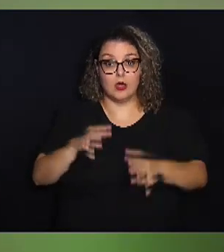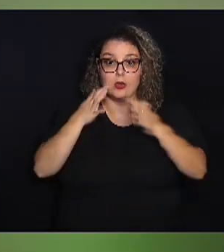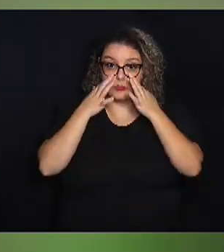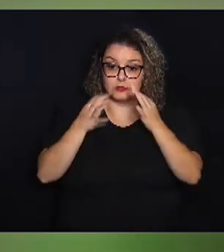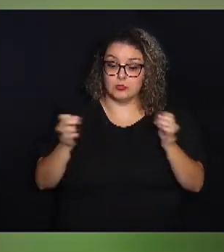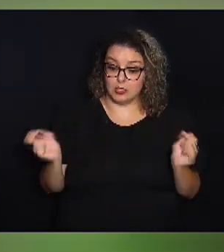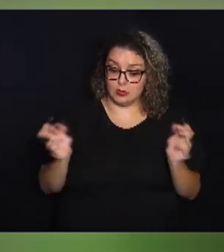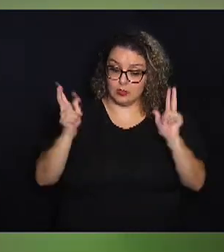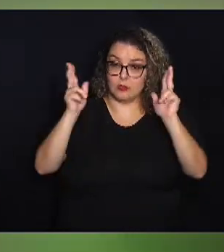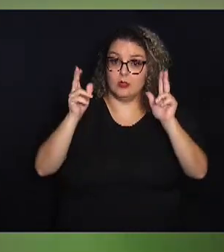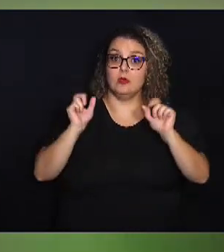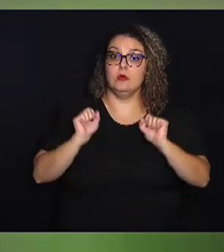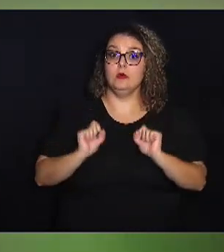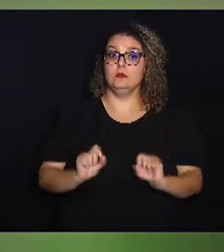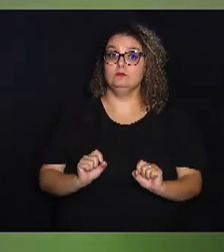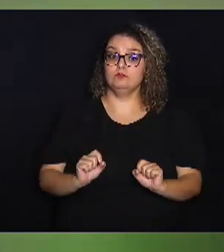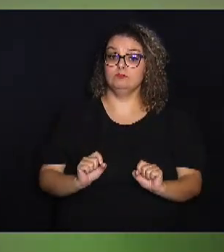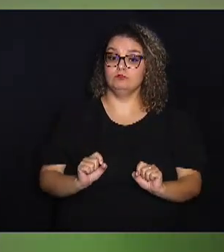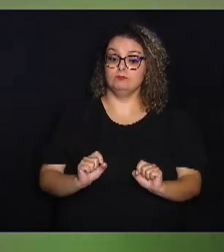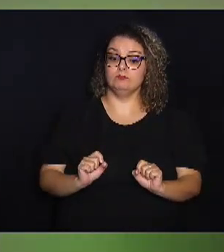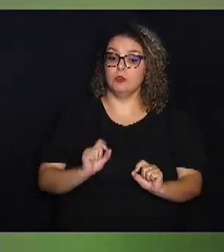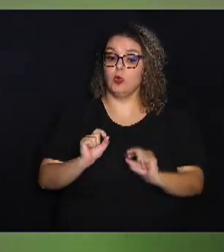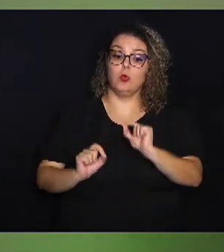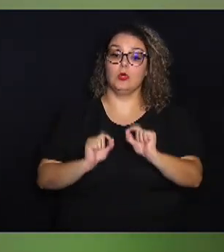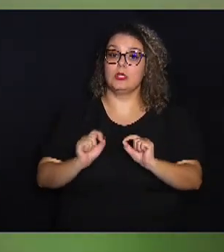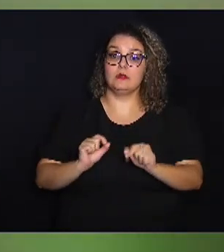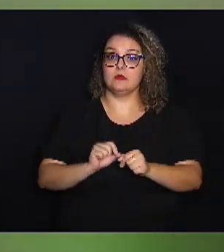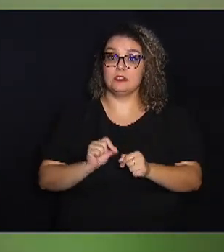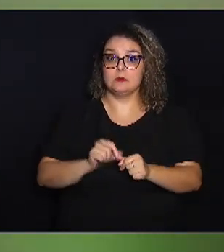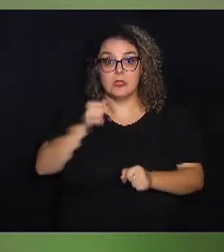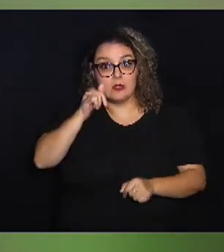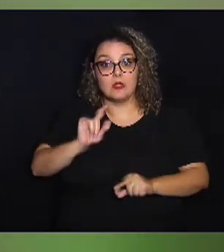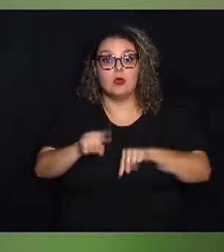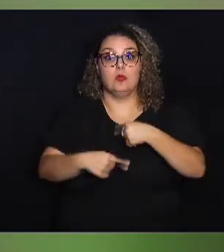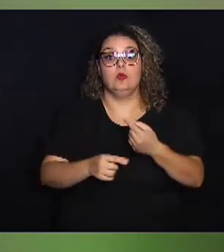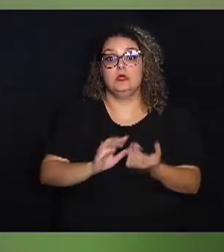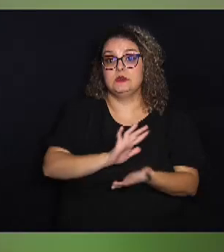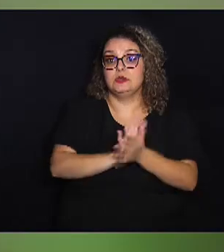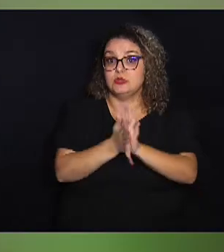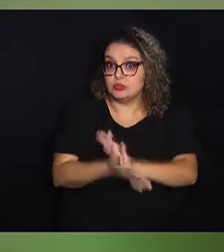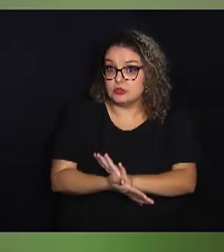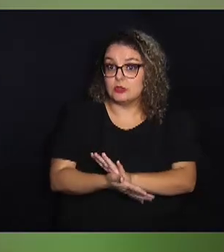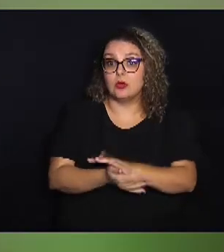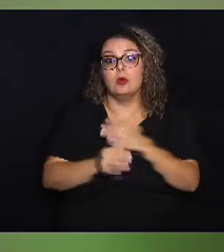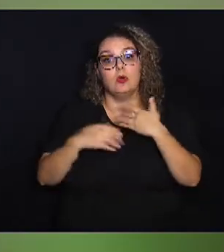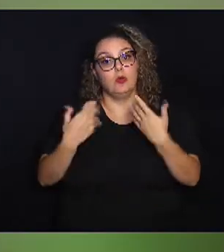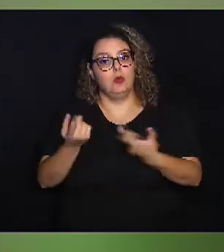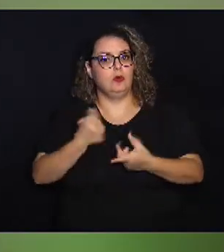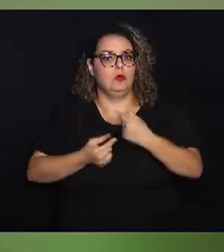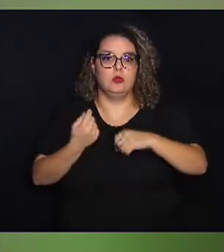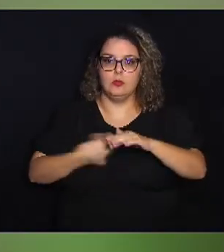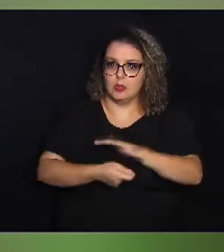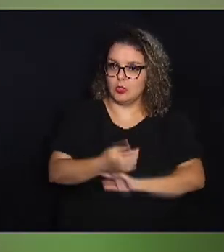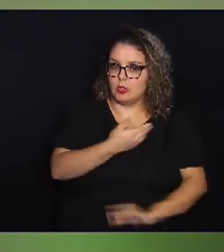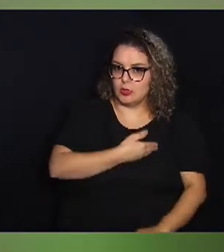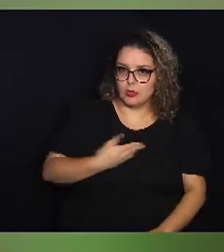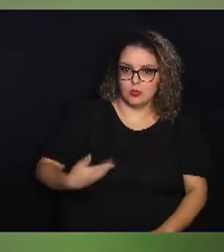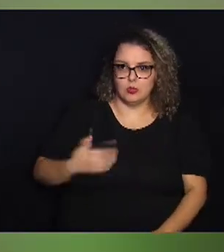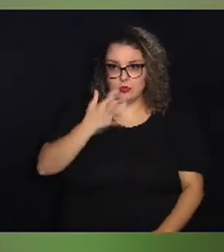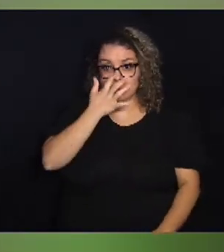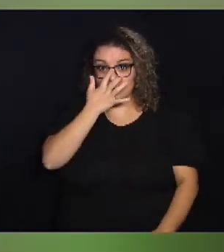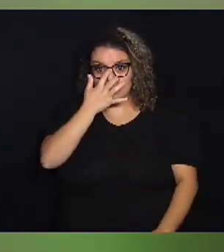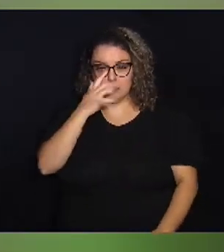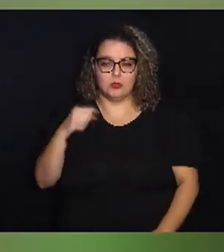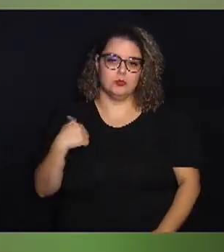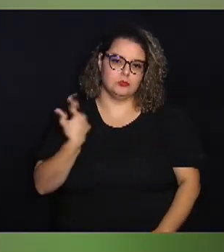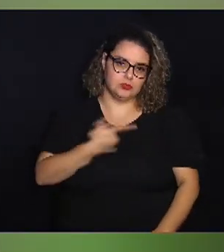de falar assim, o que nós vamos fazer para evitar outras tragédias, né? Seja por parte de investimento de governo, seja por parte de